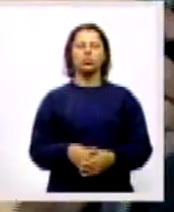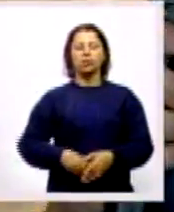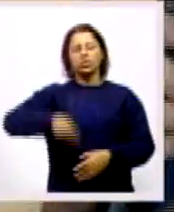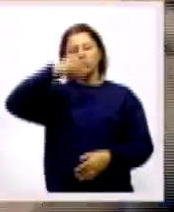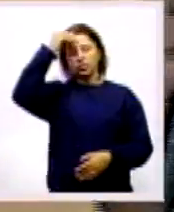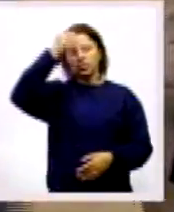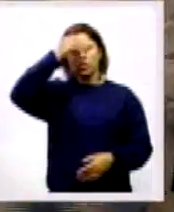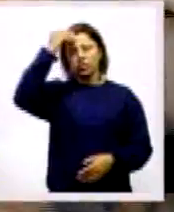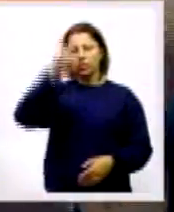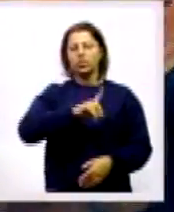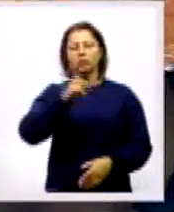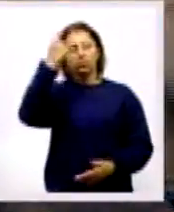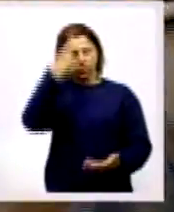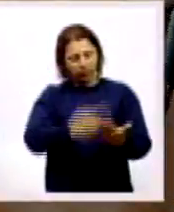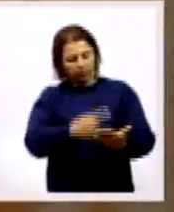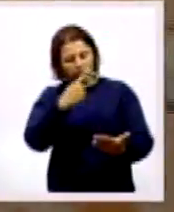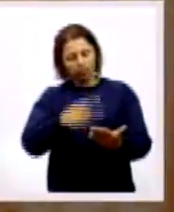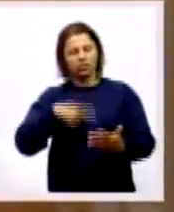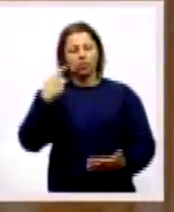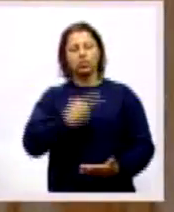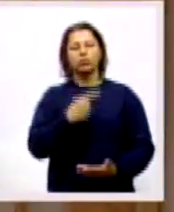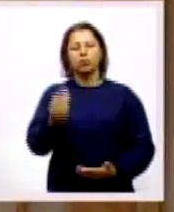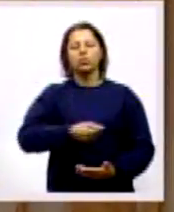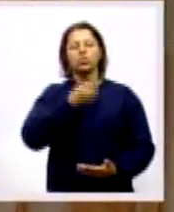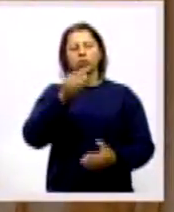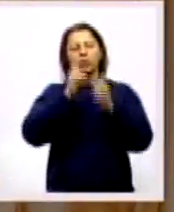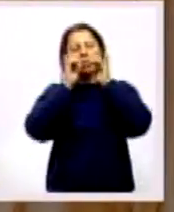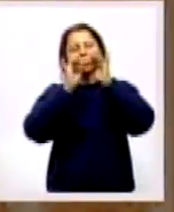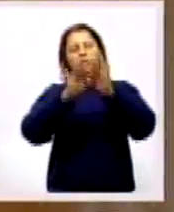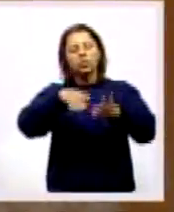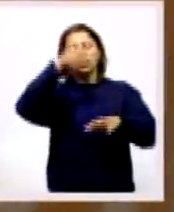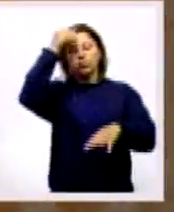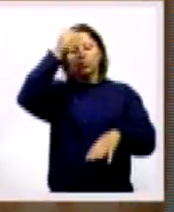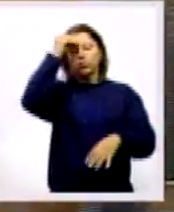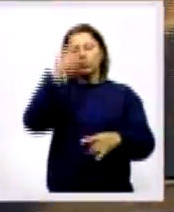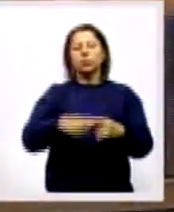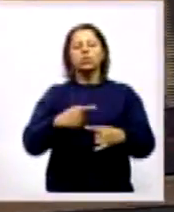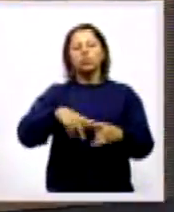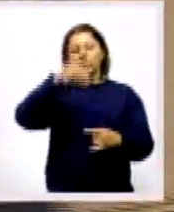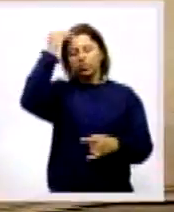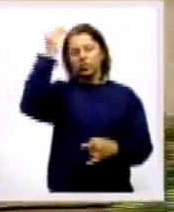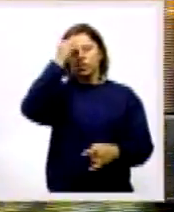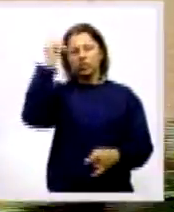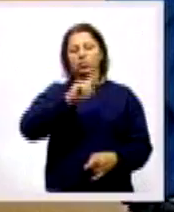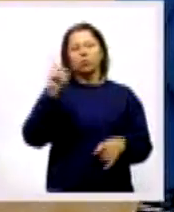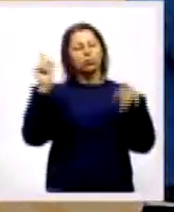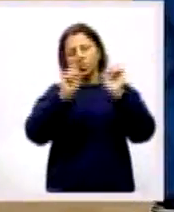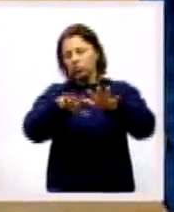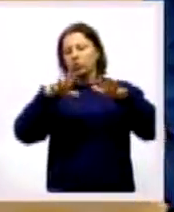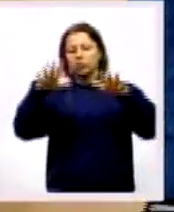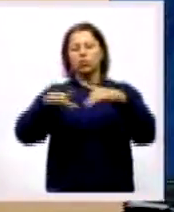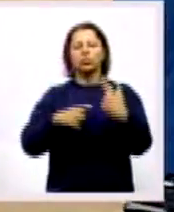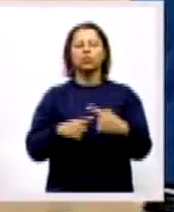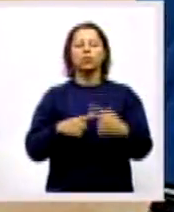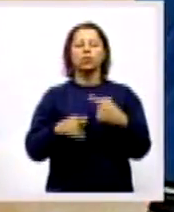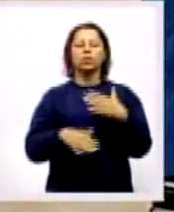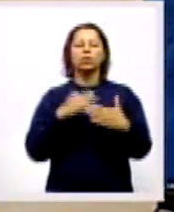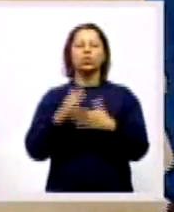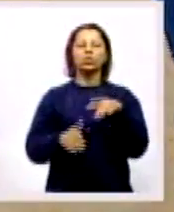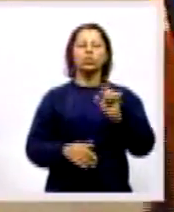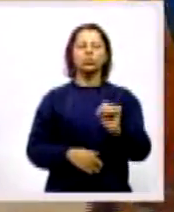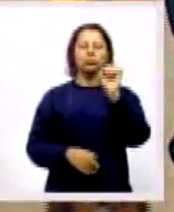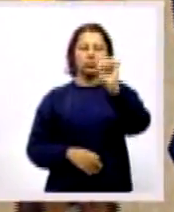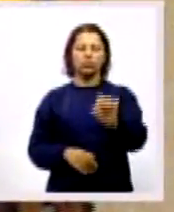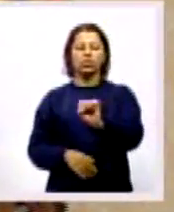é garantia de que já de fato estejamos vivendo as bênçãos do batismo, porque batismo não é mágica. Aquilo que